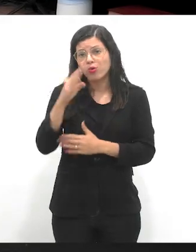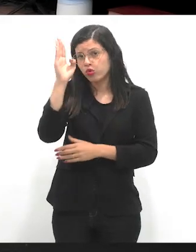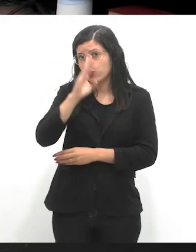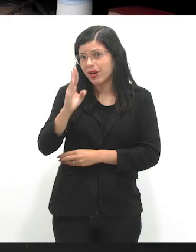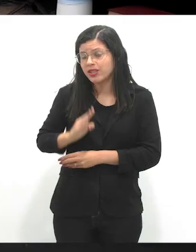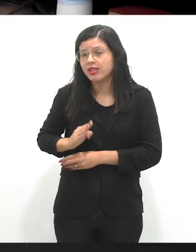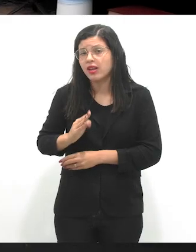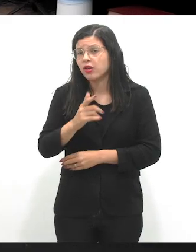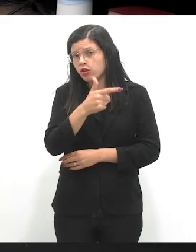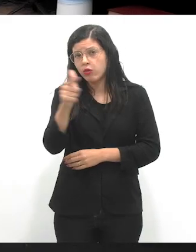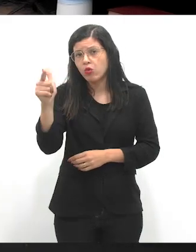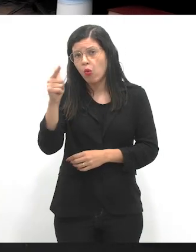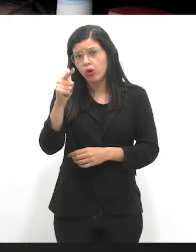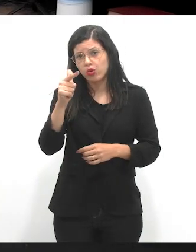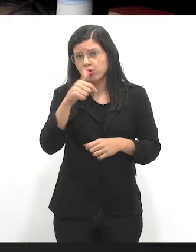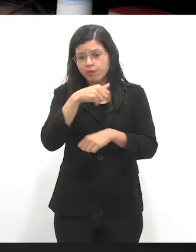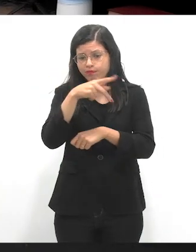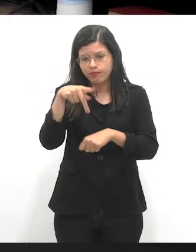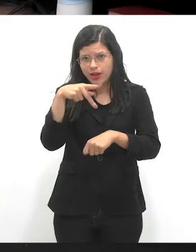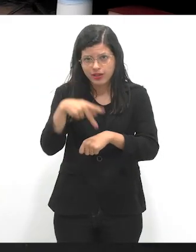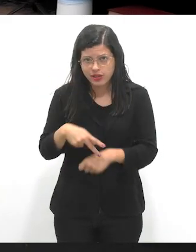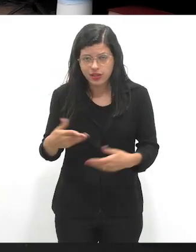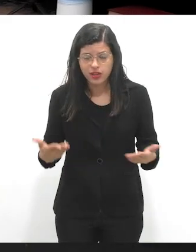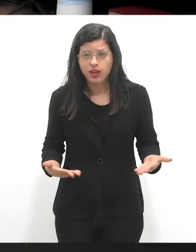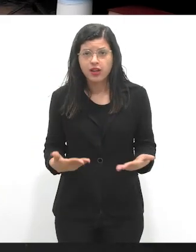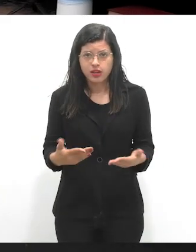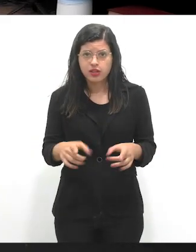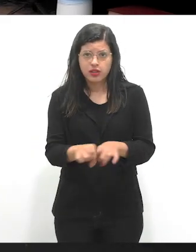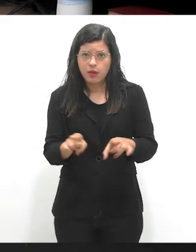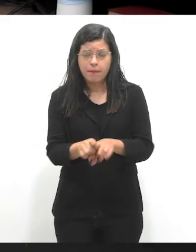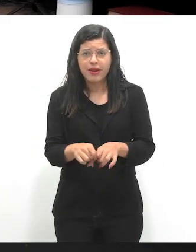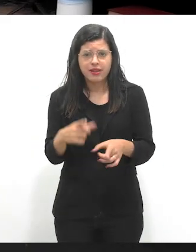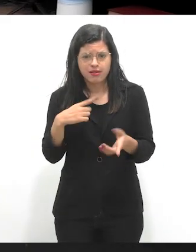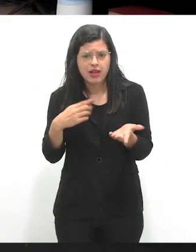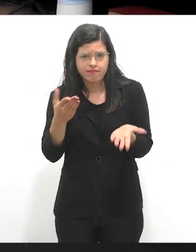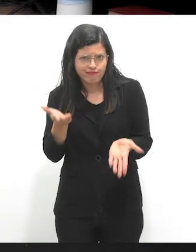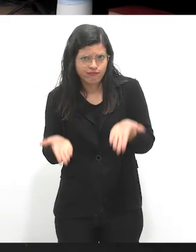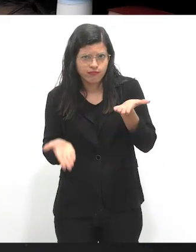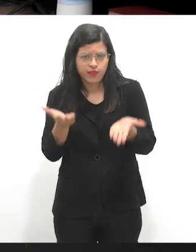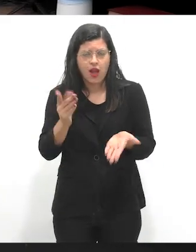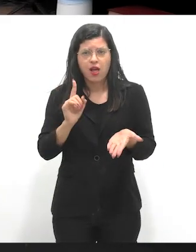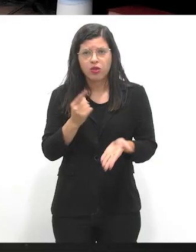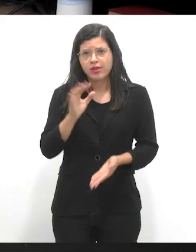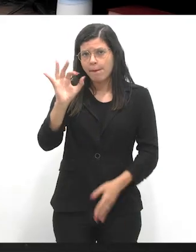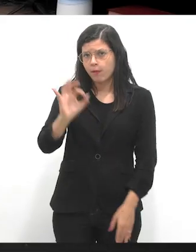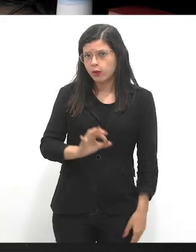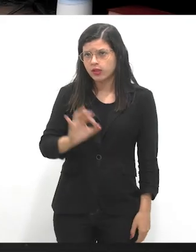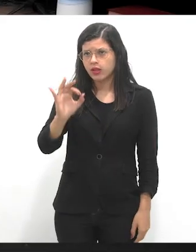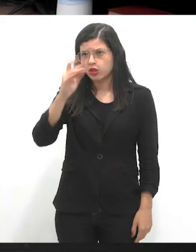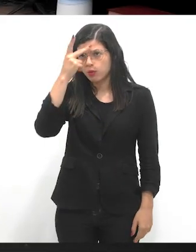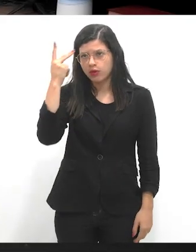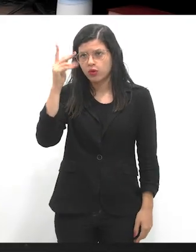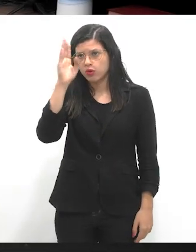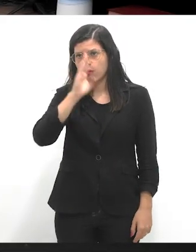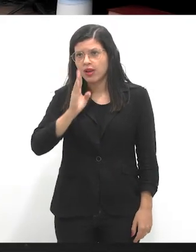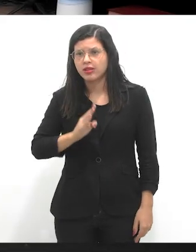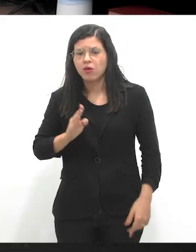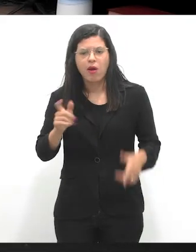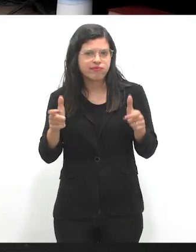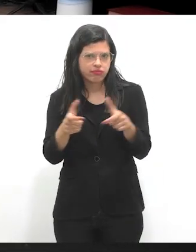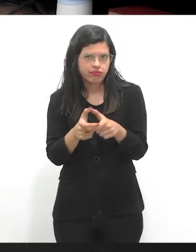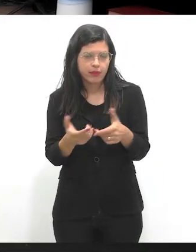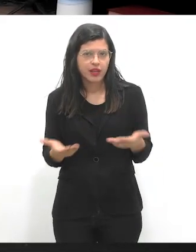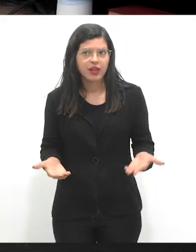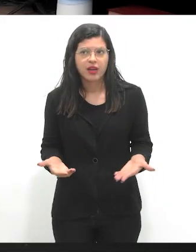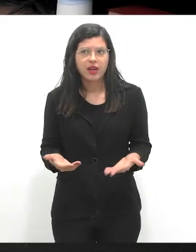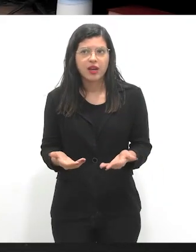fora do país e quantos brasileiros estão aqui dentro... Sim, é verdade. O número assim, bem discrepante. Então, a nossa porcentagem de pessoas aqui no Brasil é